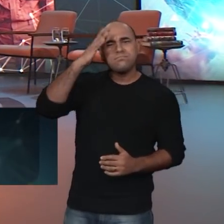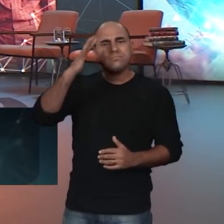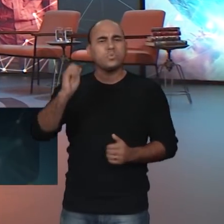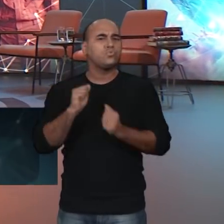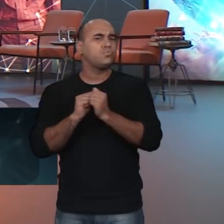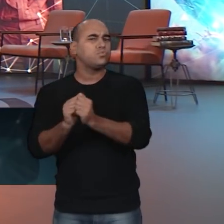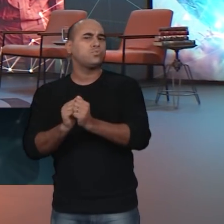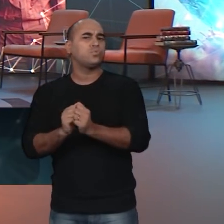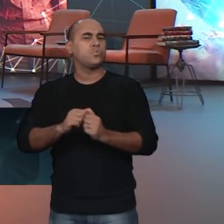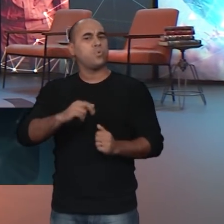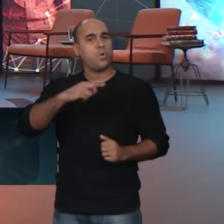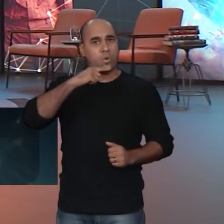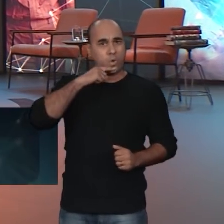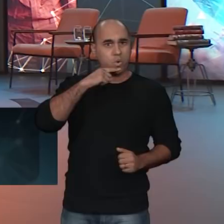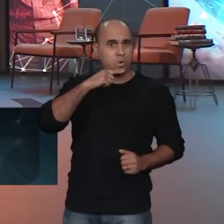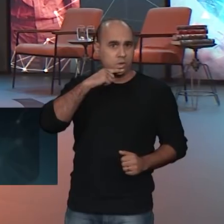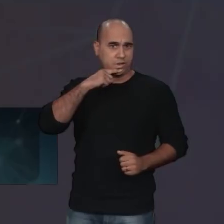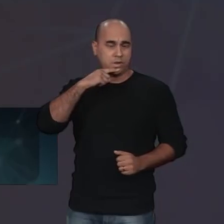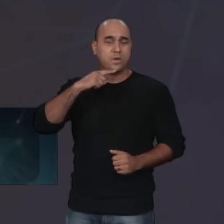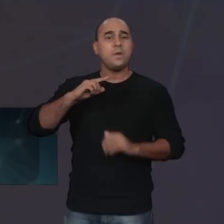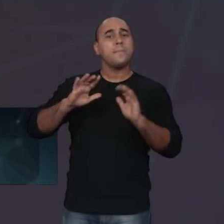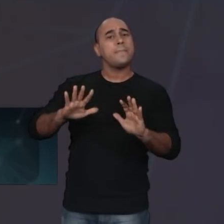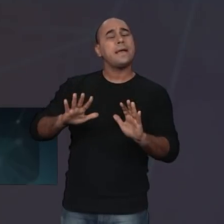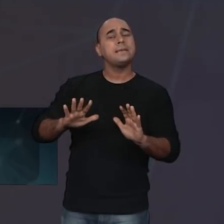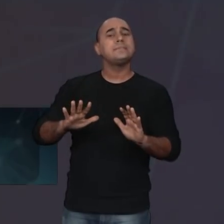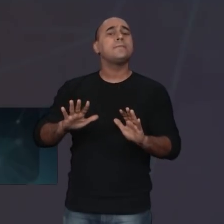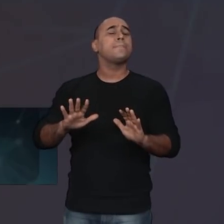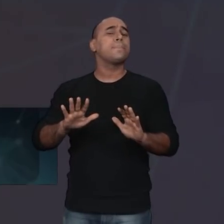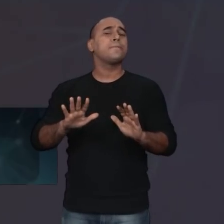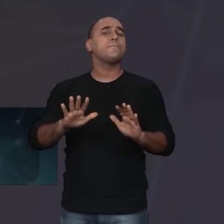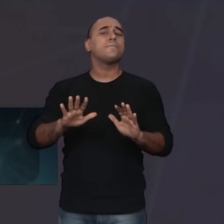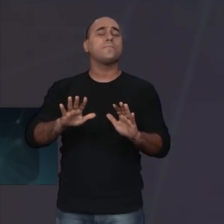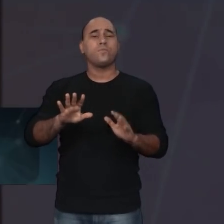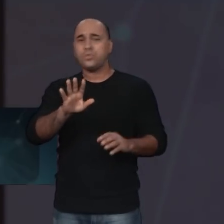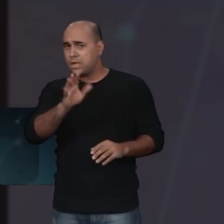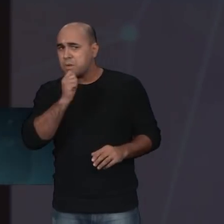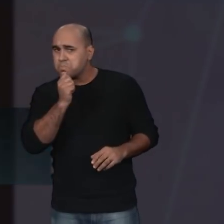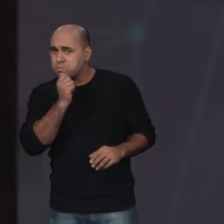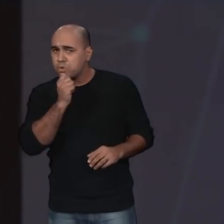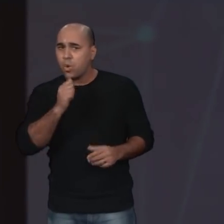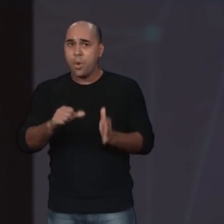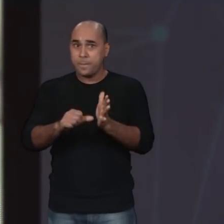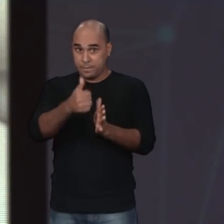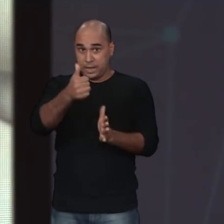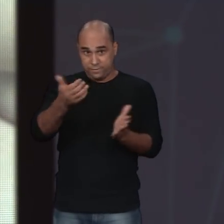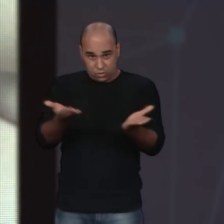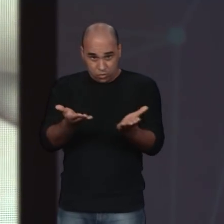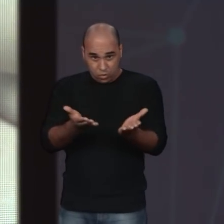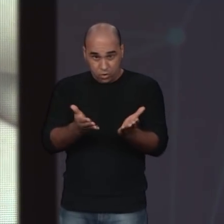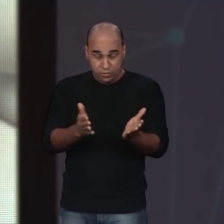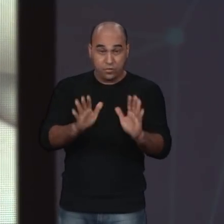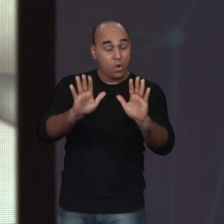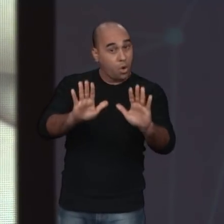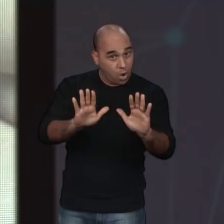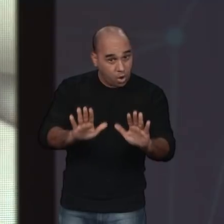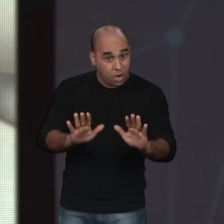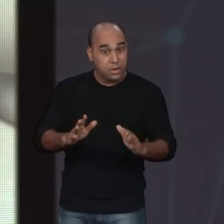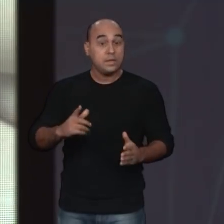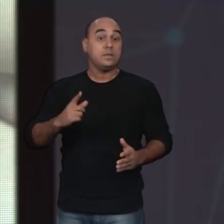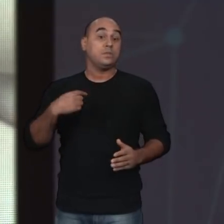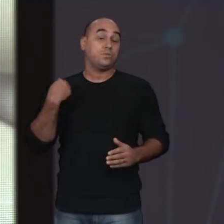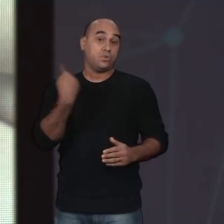Exatamente. Mas, se você ainda não acompanhou e hoje é o primeiro dia que você está acompanhando, quero lembrar você que essa é